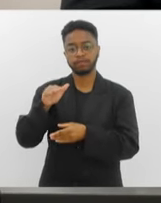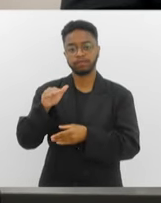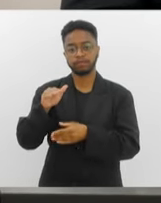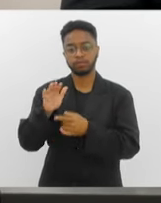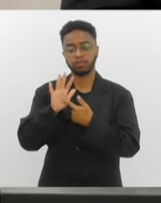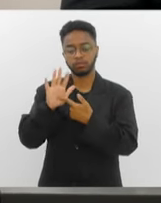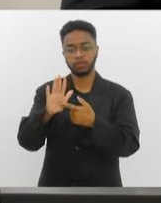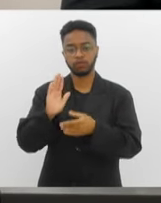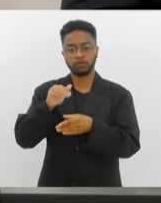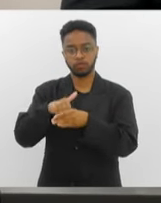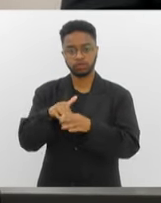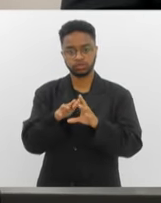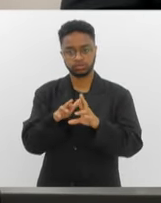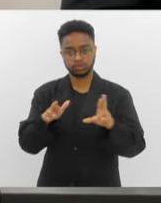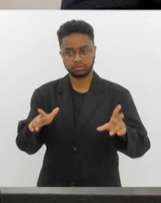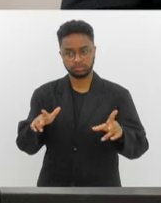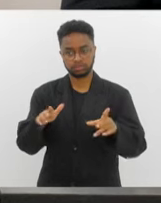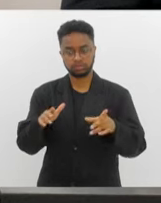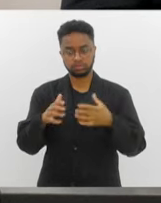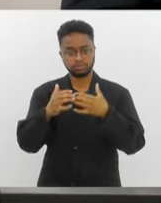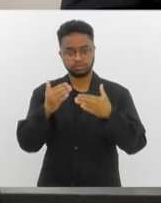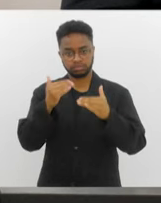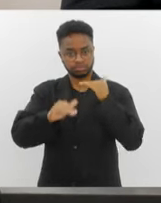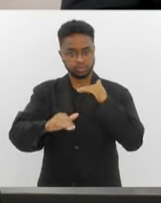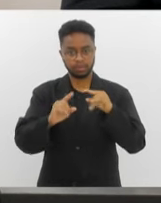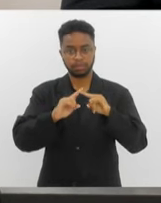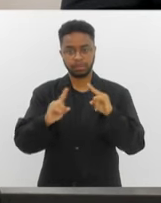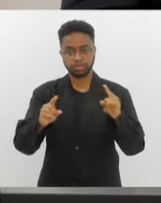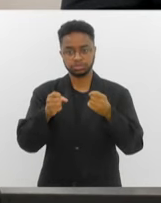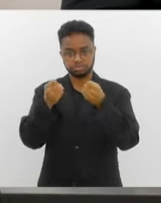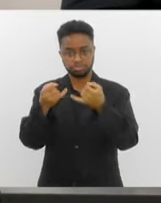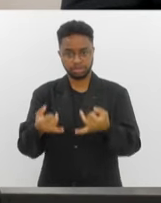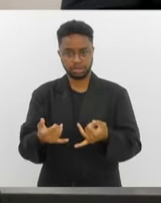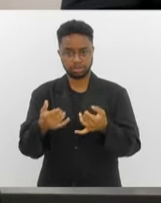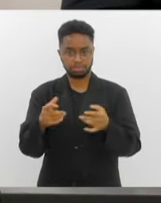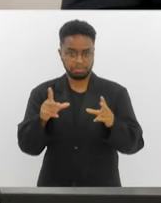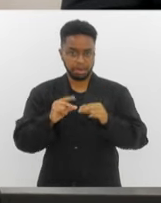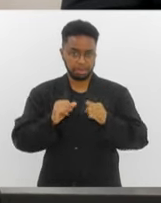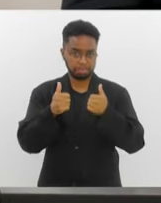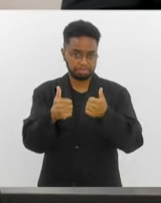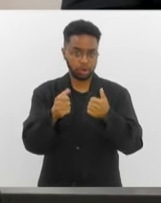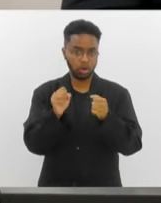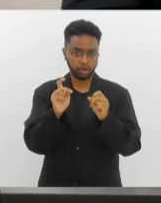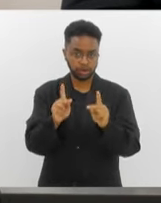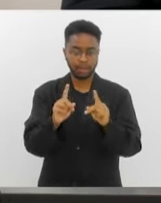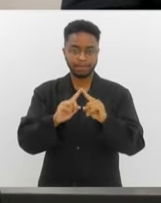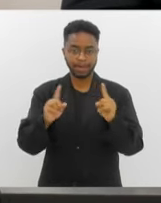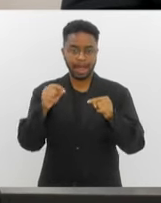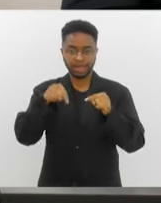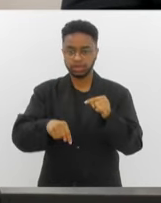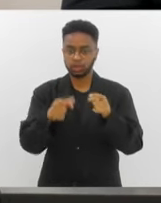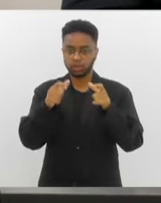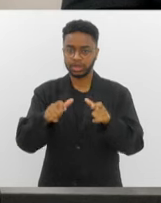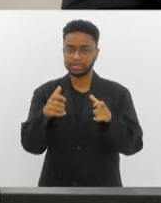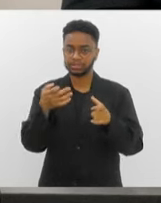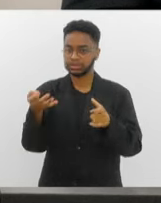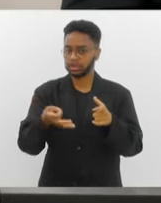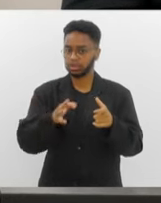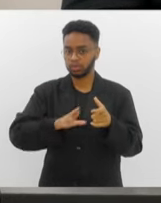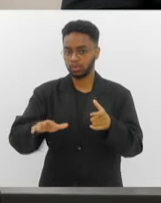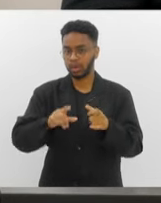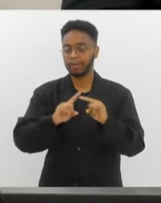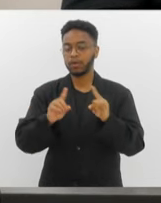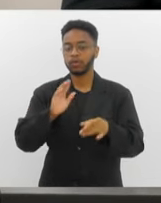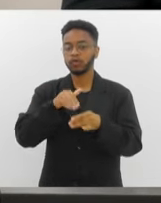divergência. Aí, assim, a justificativa de mérito, legítimo, mas não é aqui o local adequado. Mas o voto